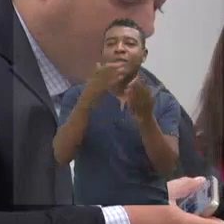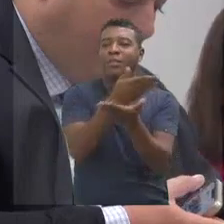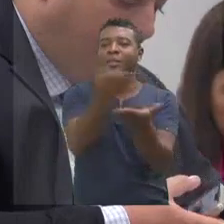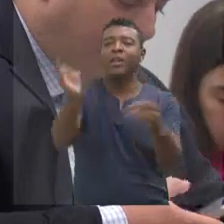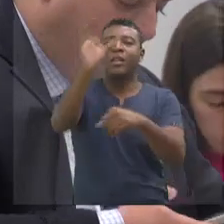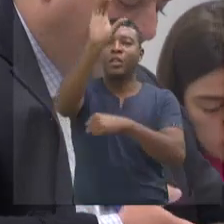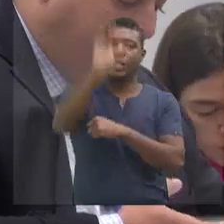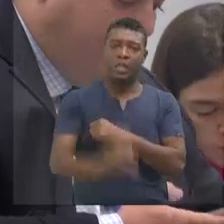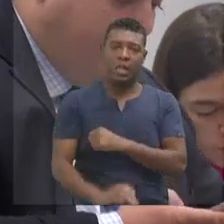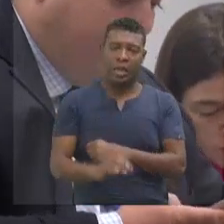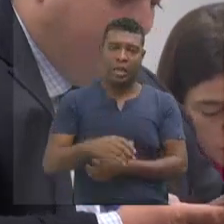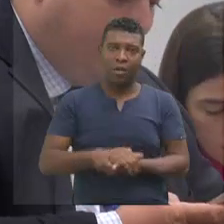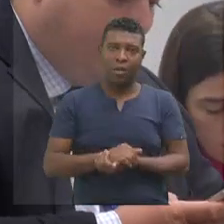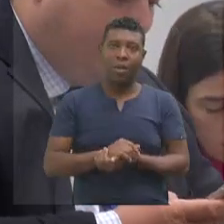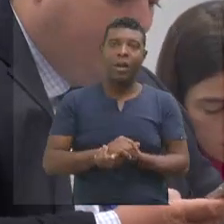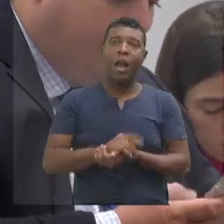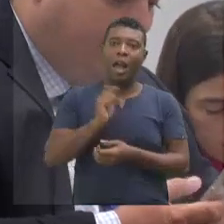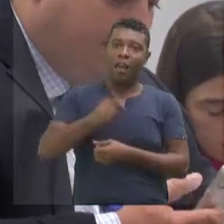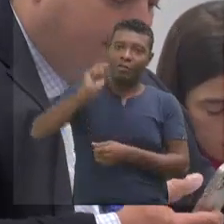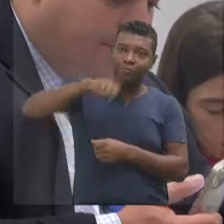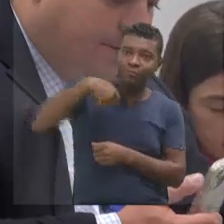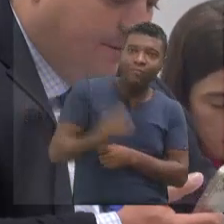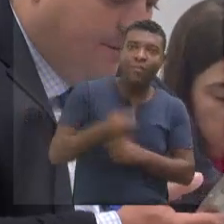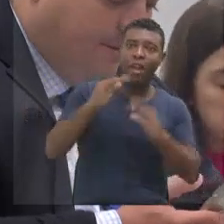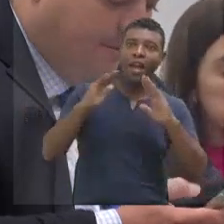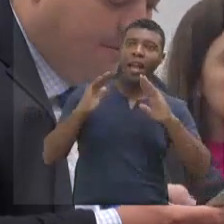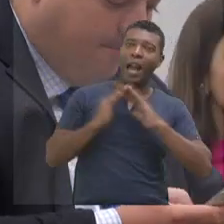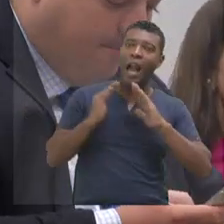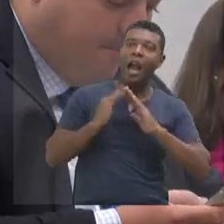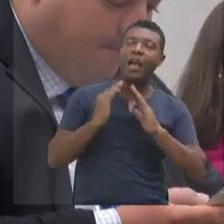a casa ser a voz dos